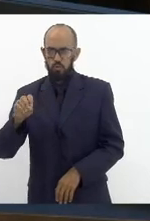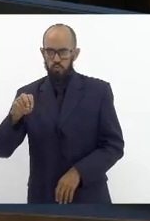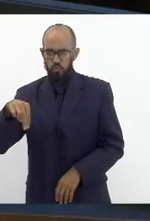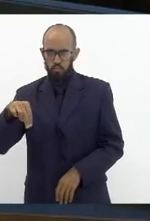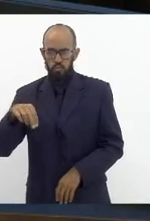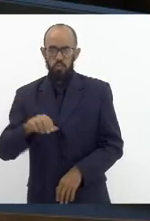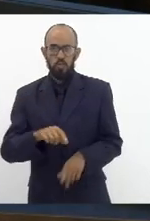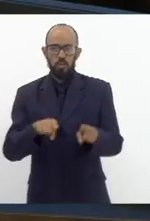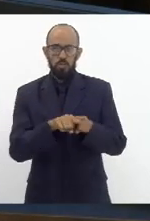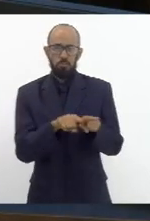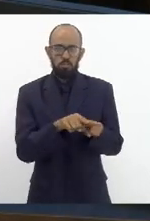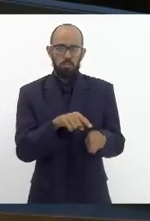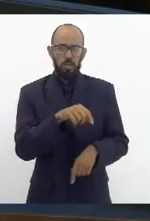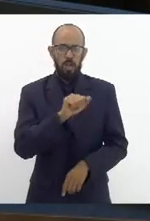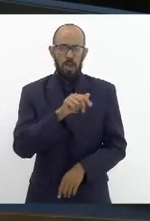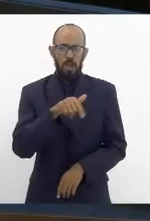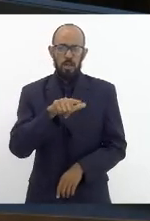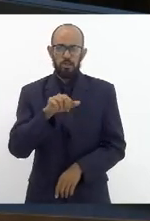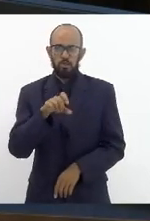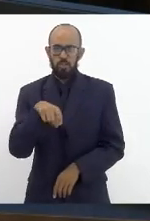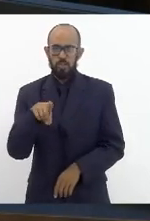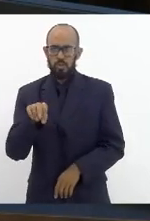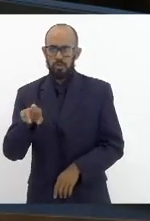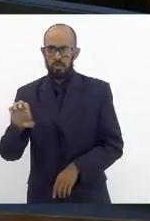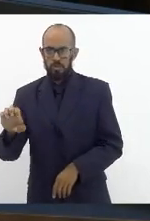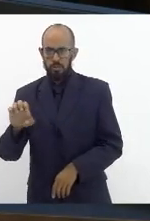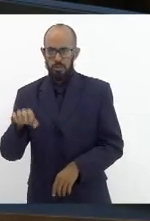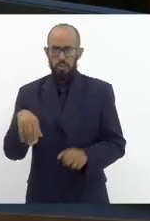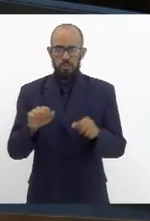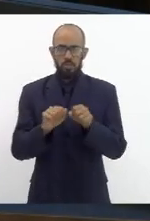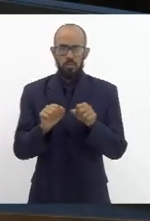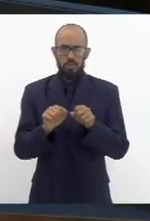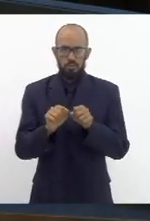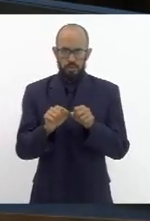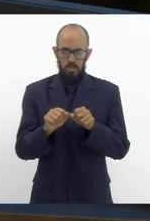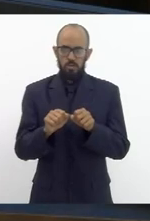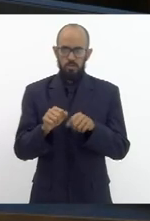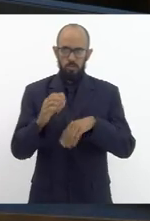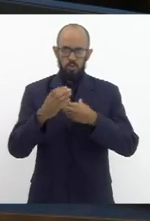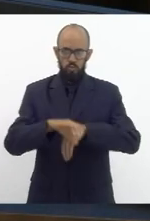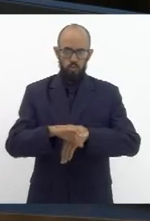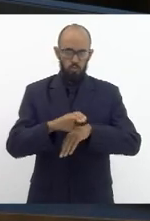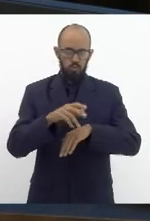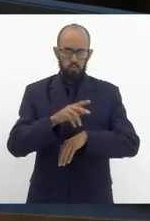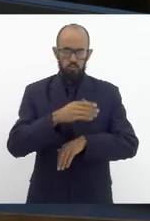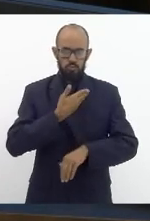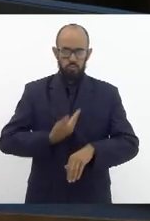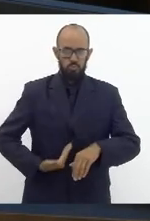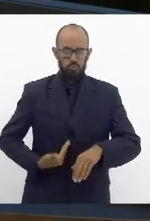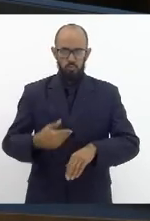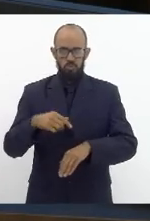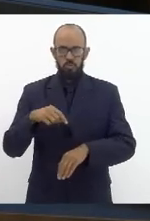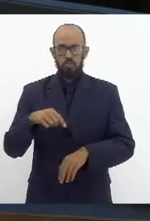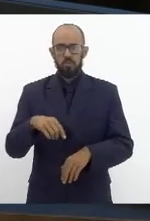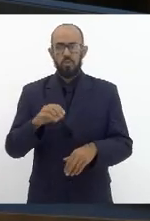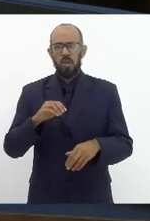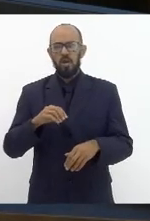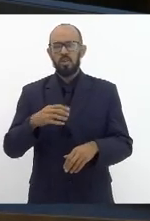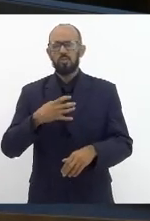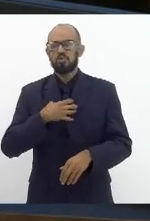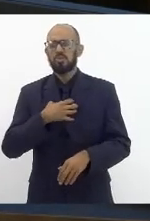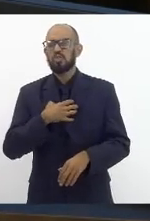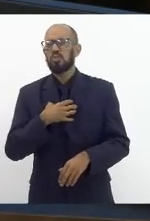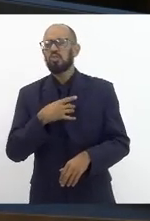irmão, que tem feito muito pelos concursos públicos no Rio de Janeiro. Sinto falta aqui da